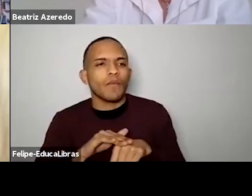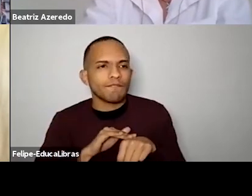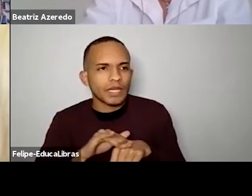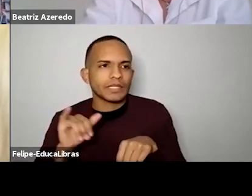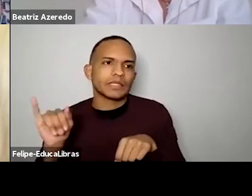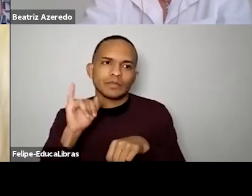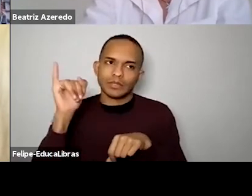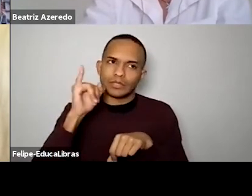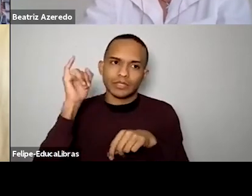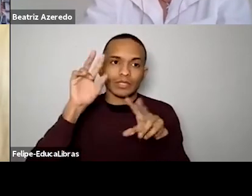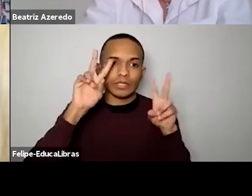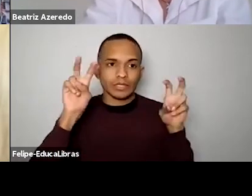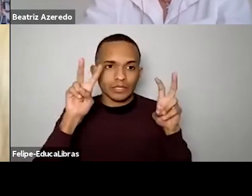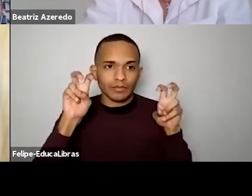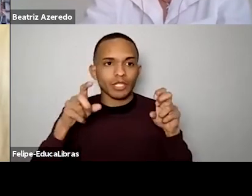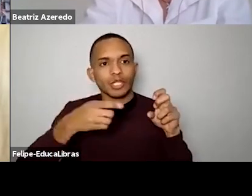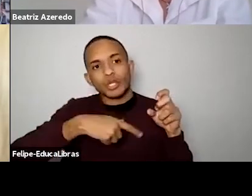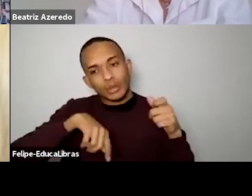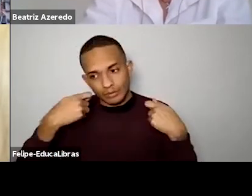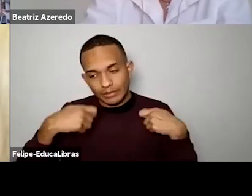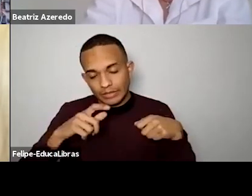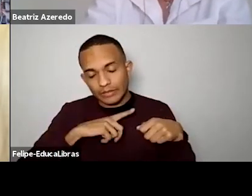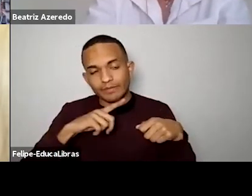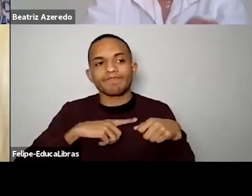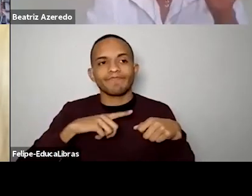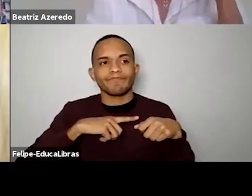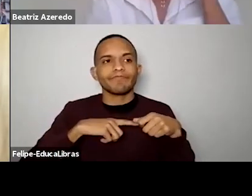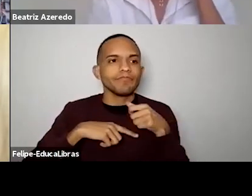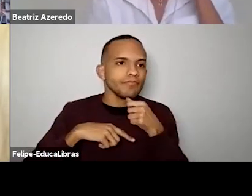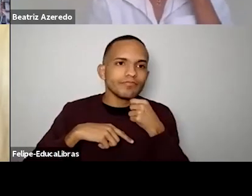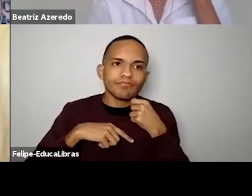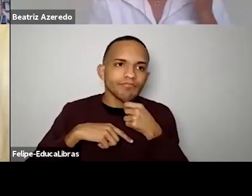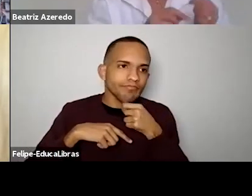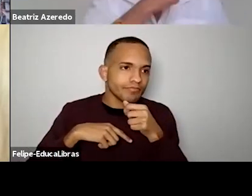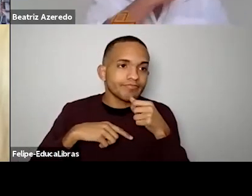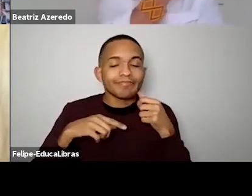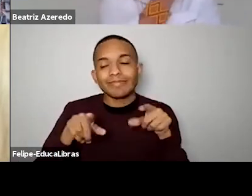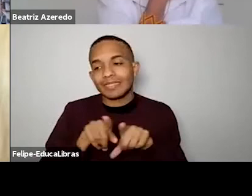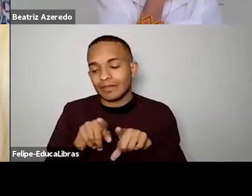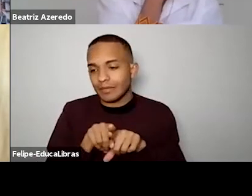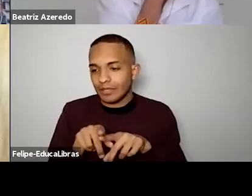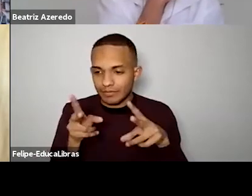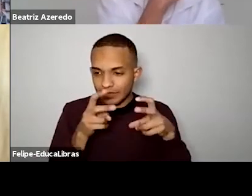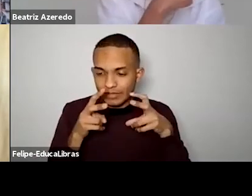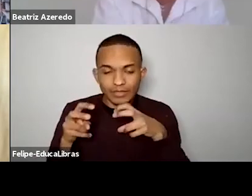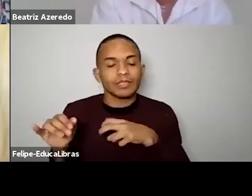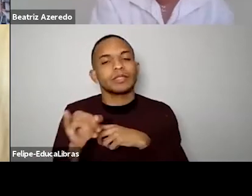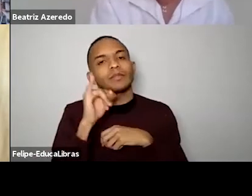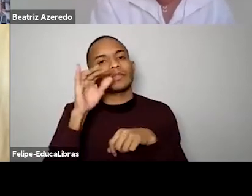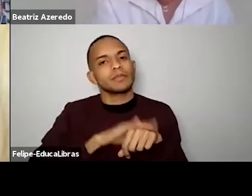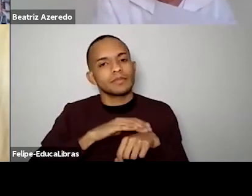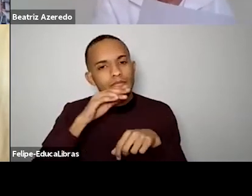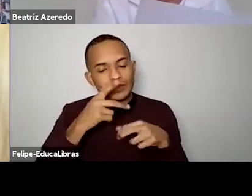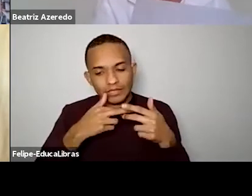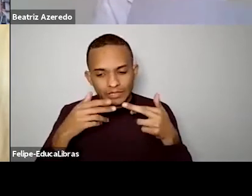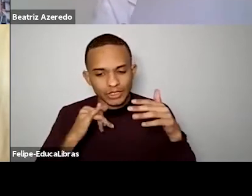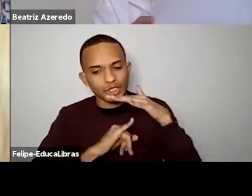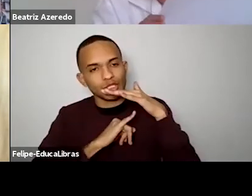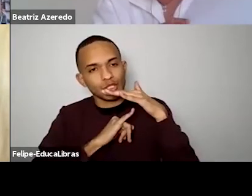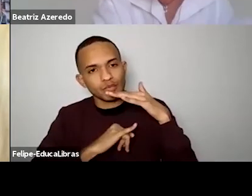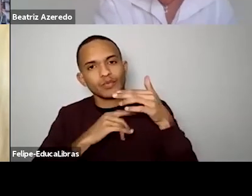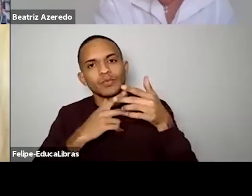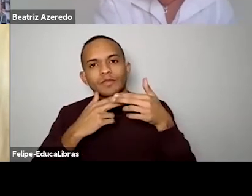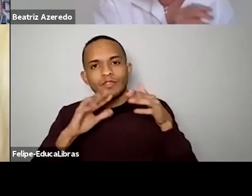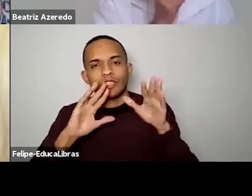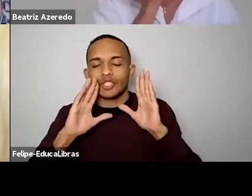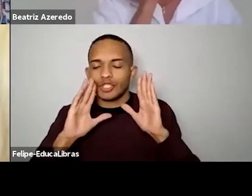importante para a gente ter e uma sacada importantíssima que algumas organizações e institutos já têm, mas que a